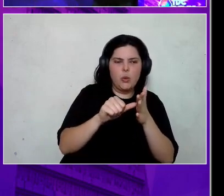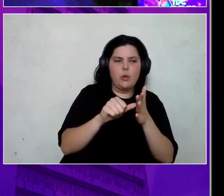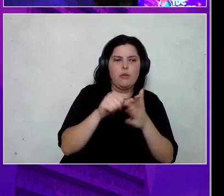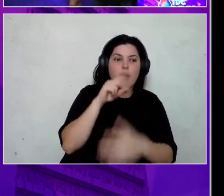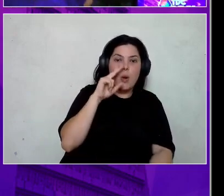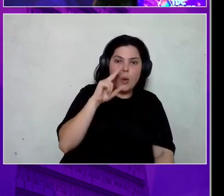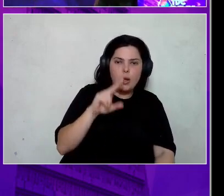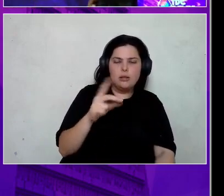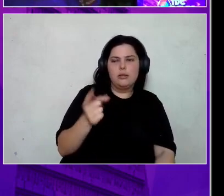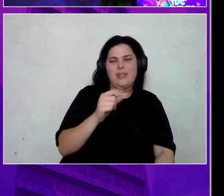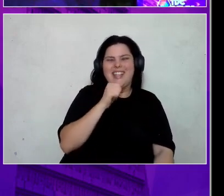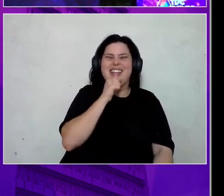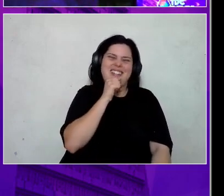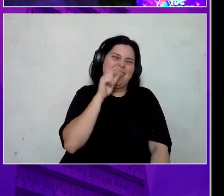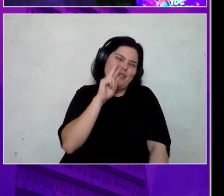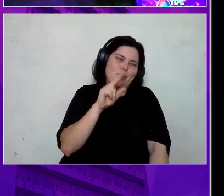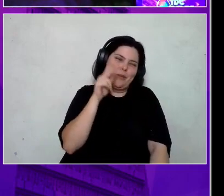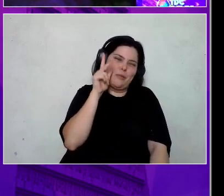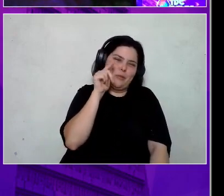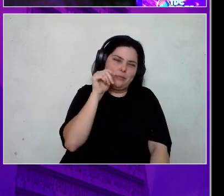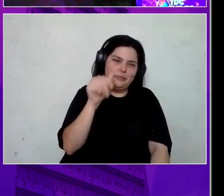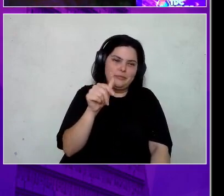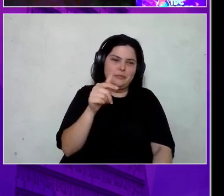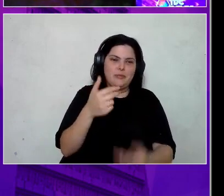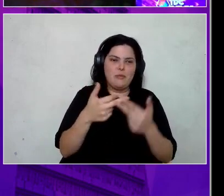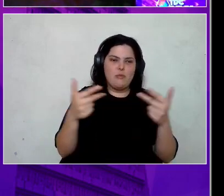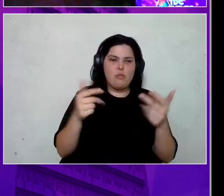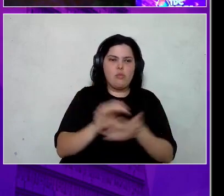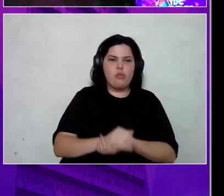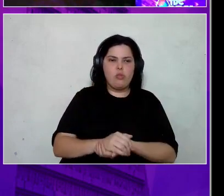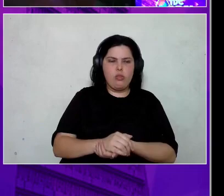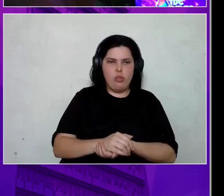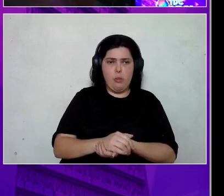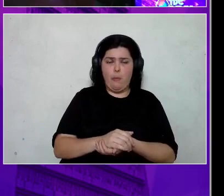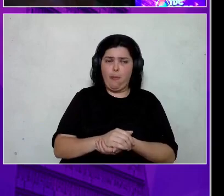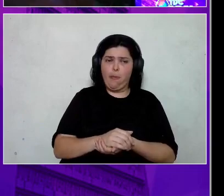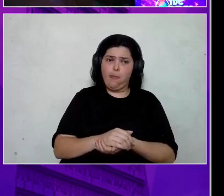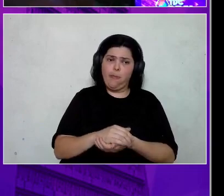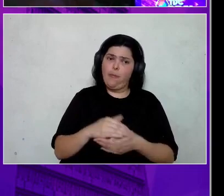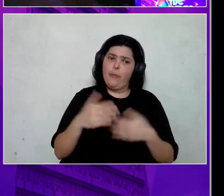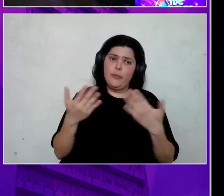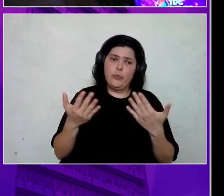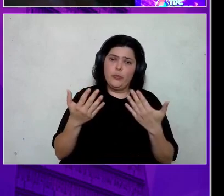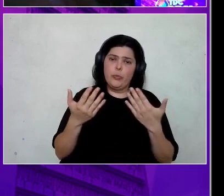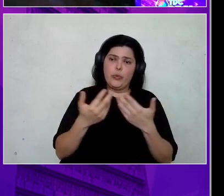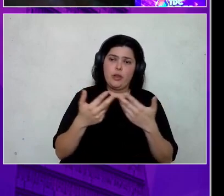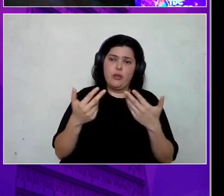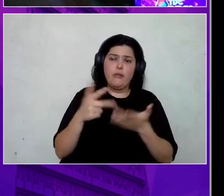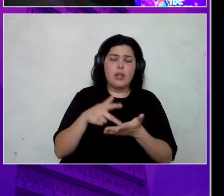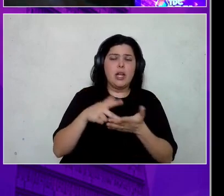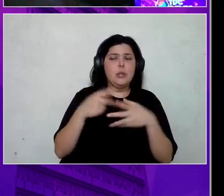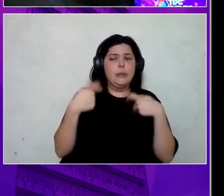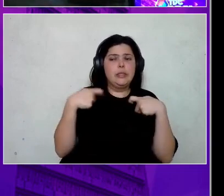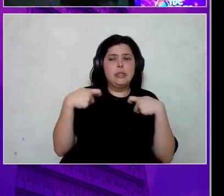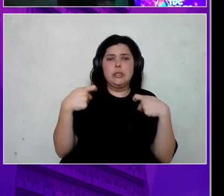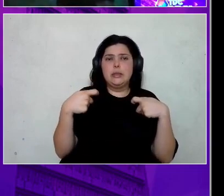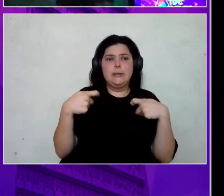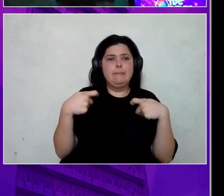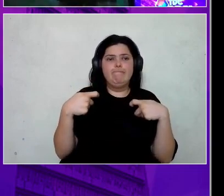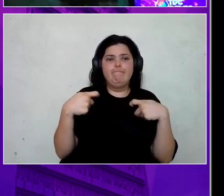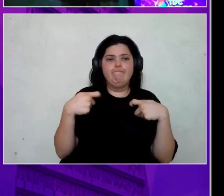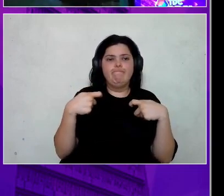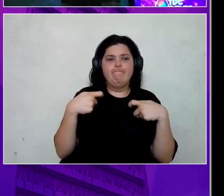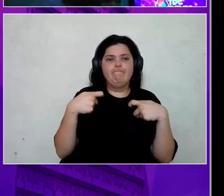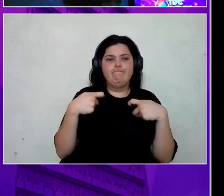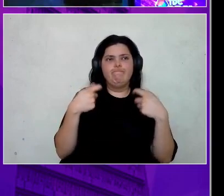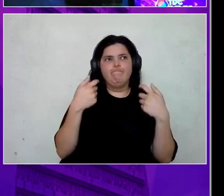olho algumas coisas, né? Mas realmente é algo que você realmente vai ter que, assim, ter uma ideia mais macro